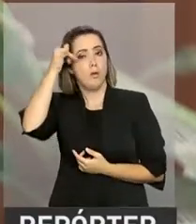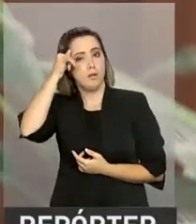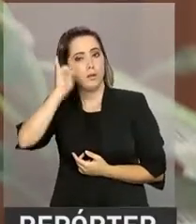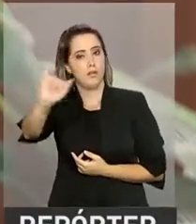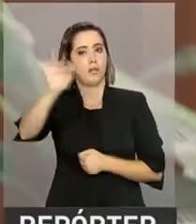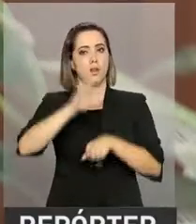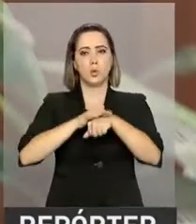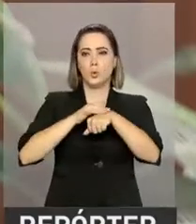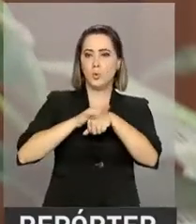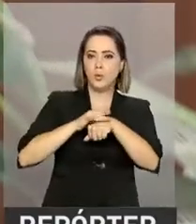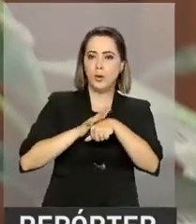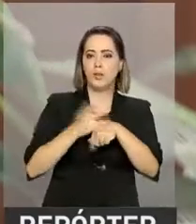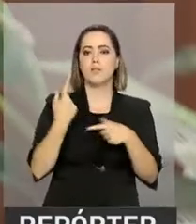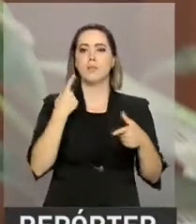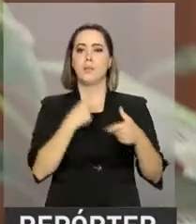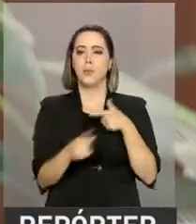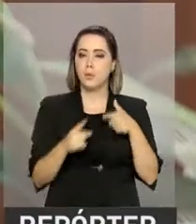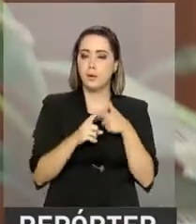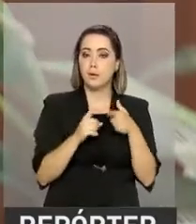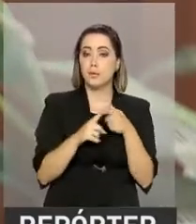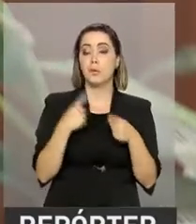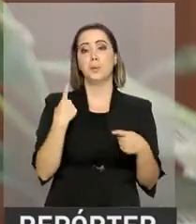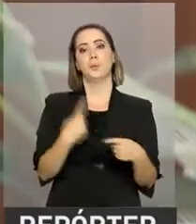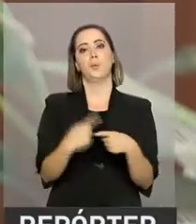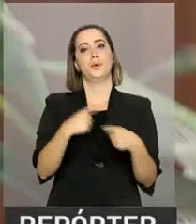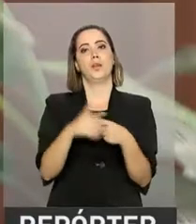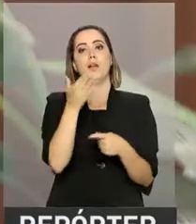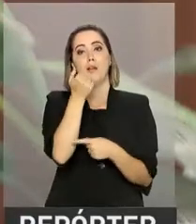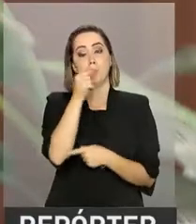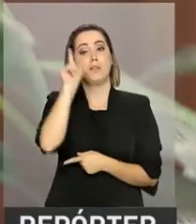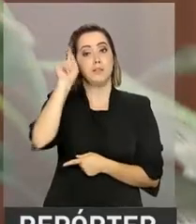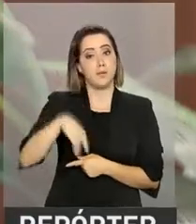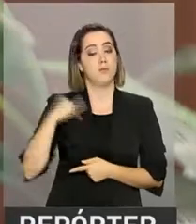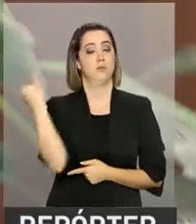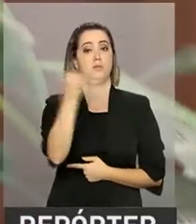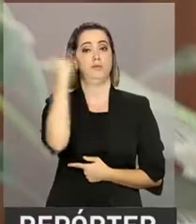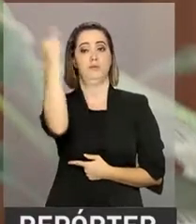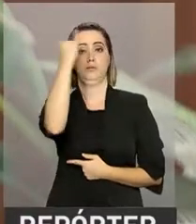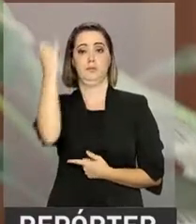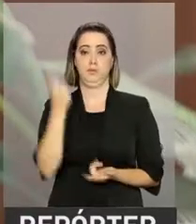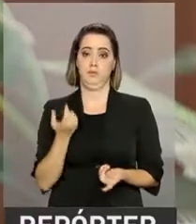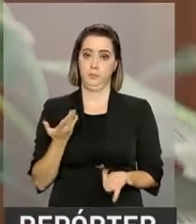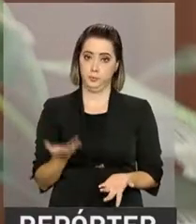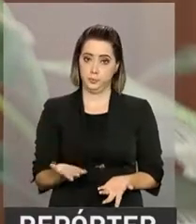saúde, doenças, acidentes, porque a parte alimentar é muito importante, né,